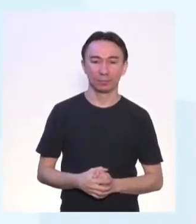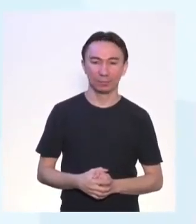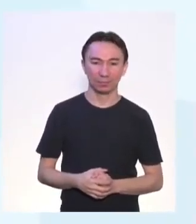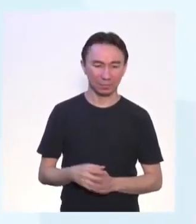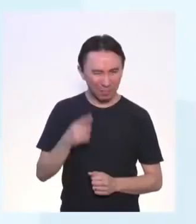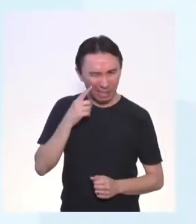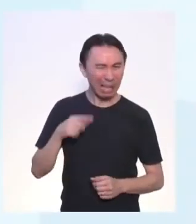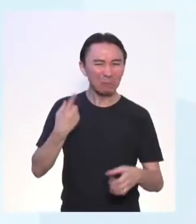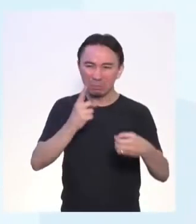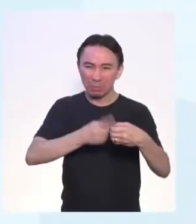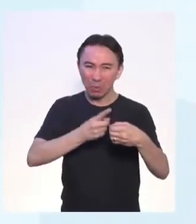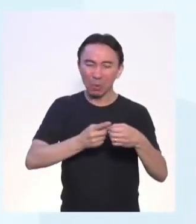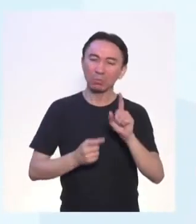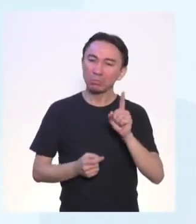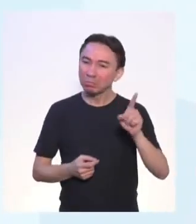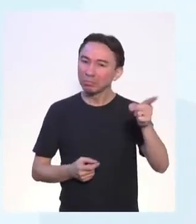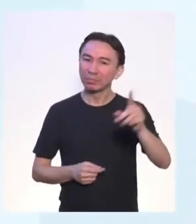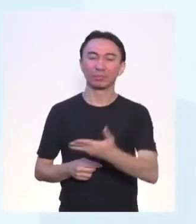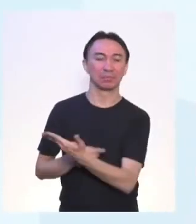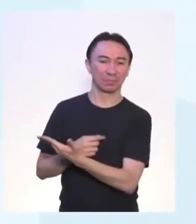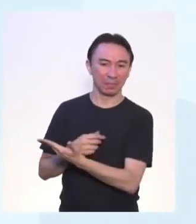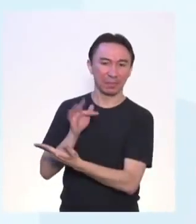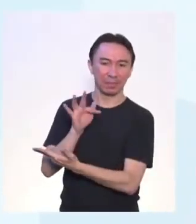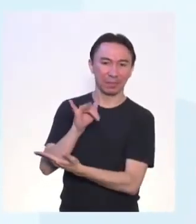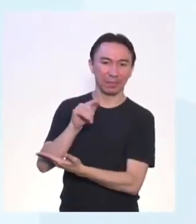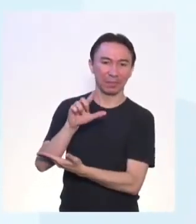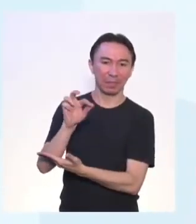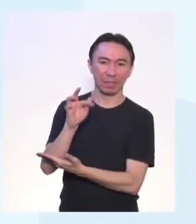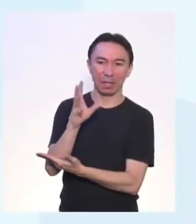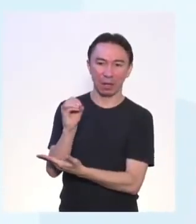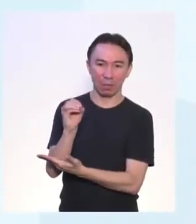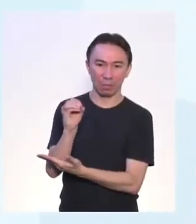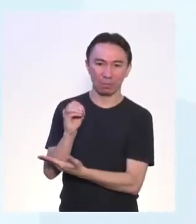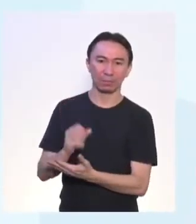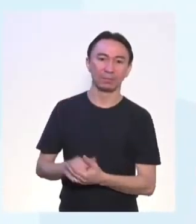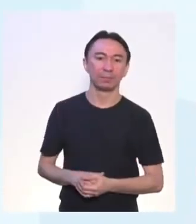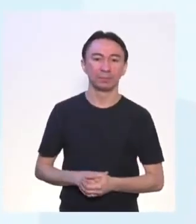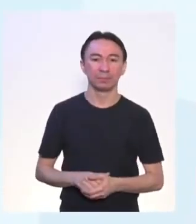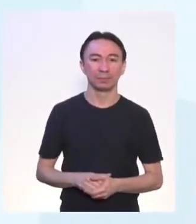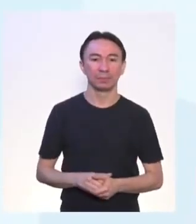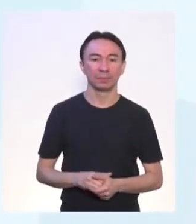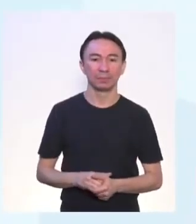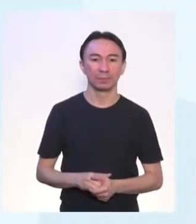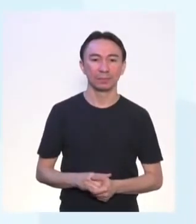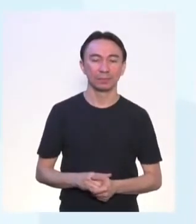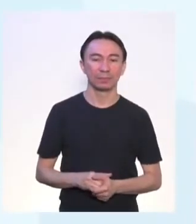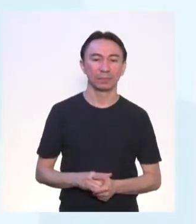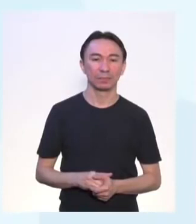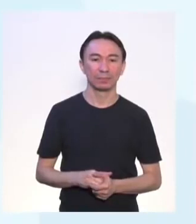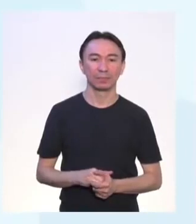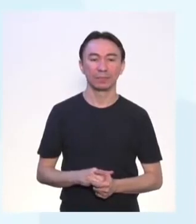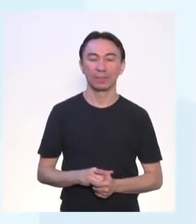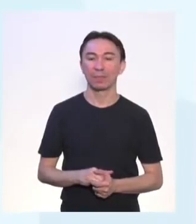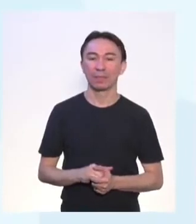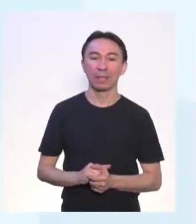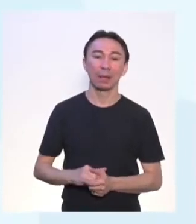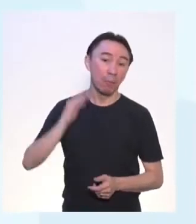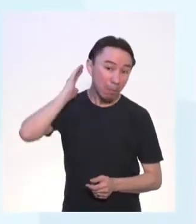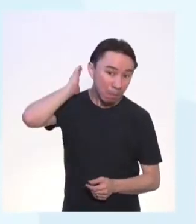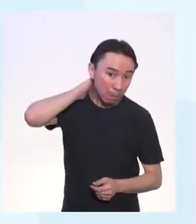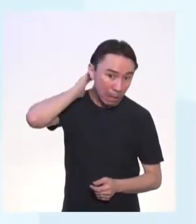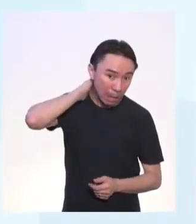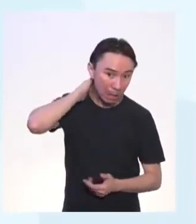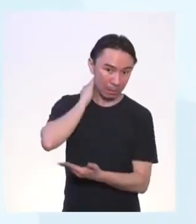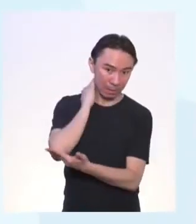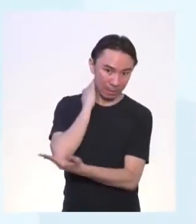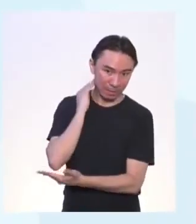Mais para o interior, filão, ou filãozinho, né? Tem até uma gíria, né, também. Belém